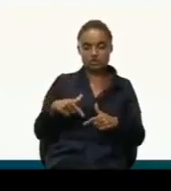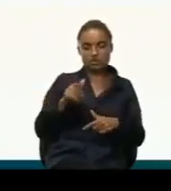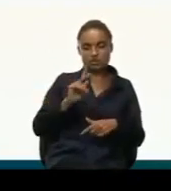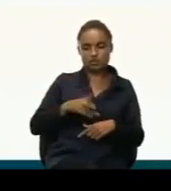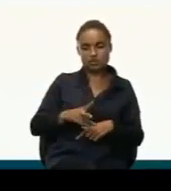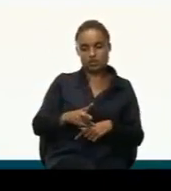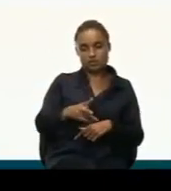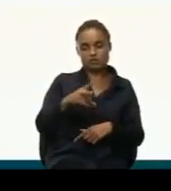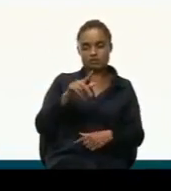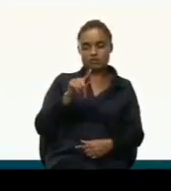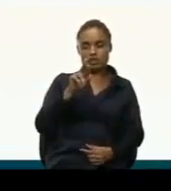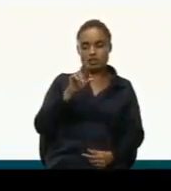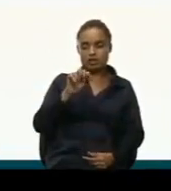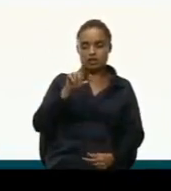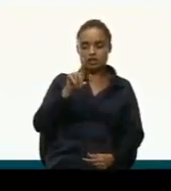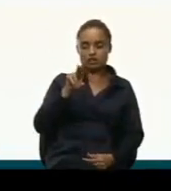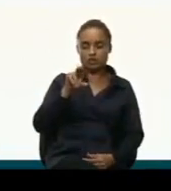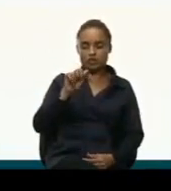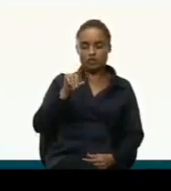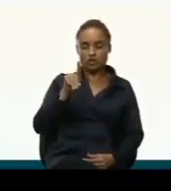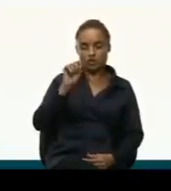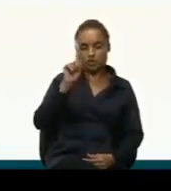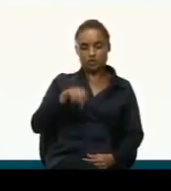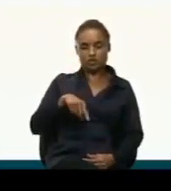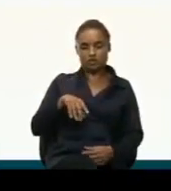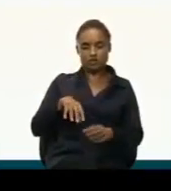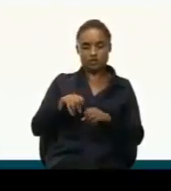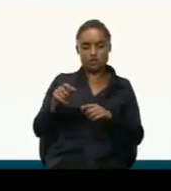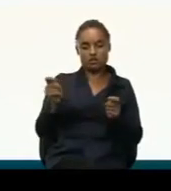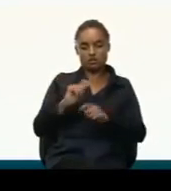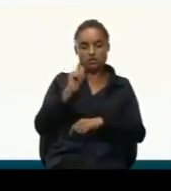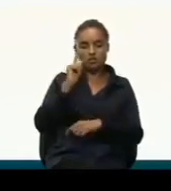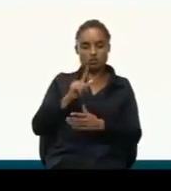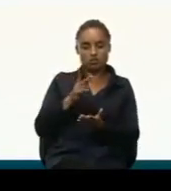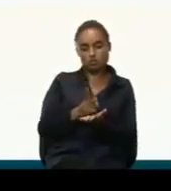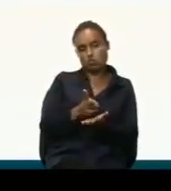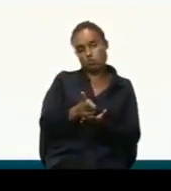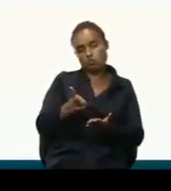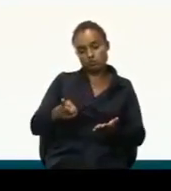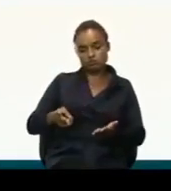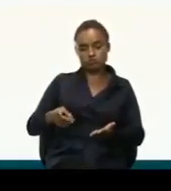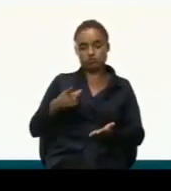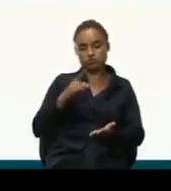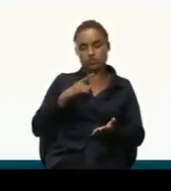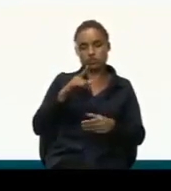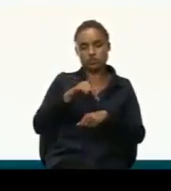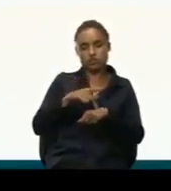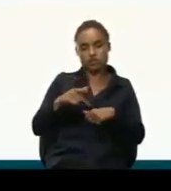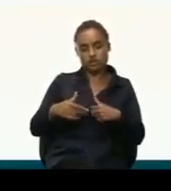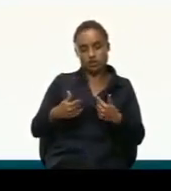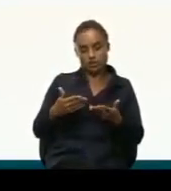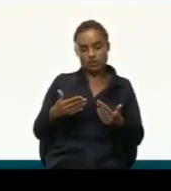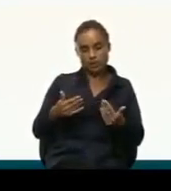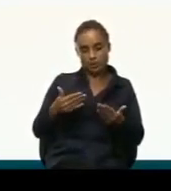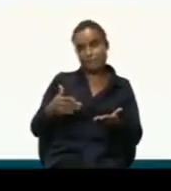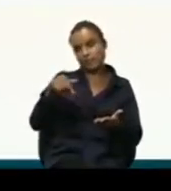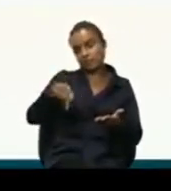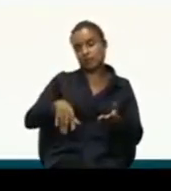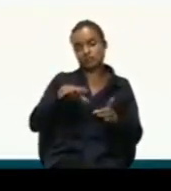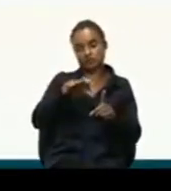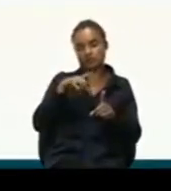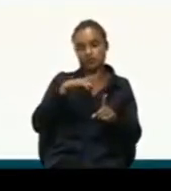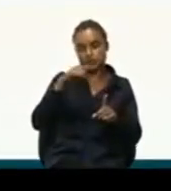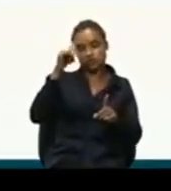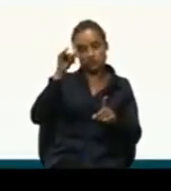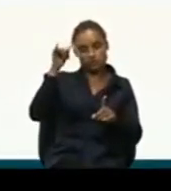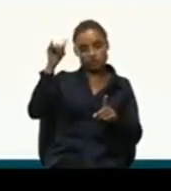jogava graduada, essa graduada se perdia e a gente tinha que ficar constantemente jogando pedra ali, graduada, para poder